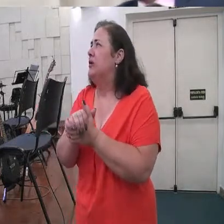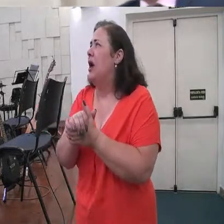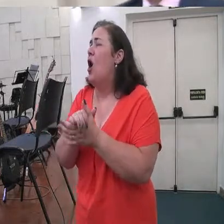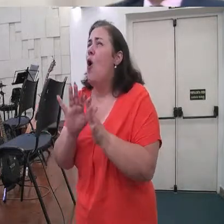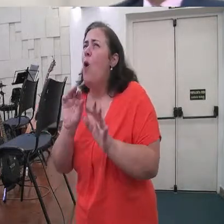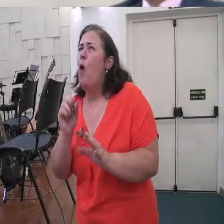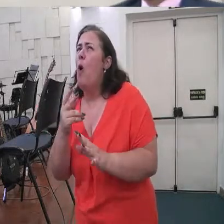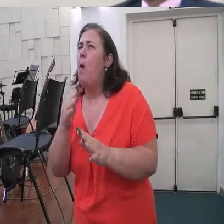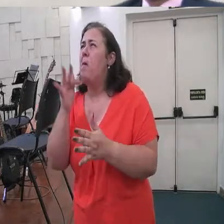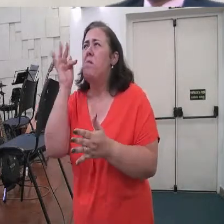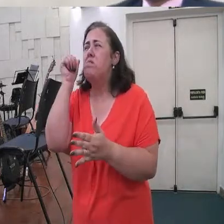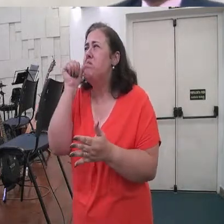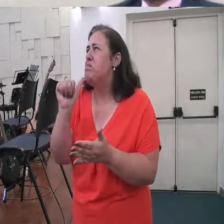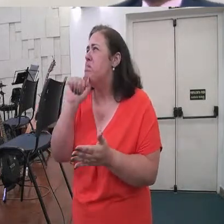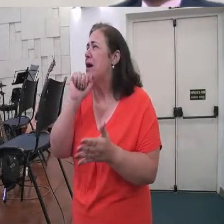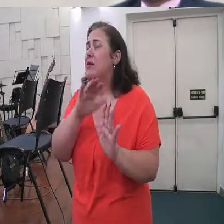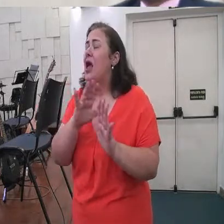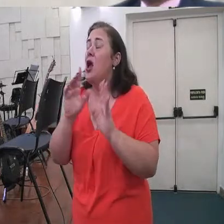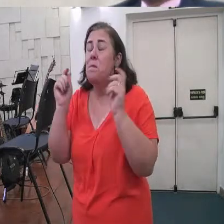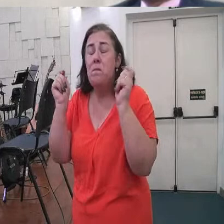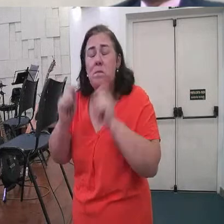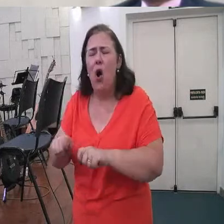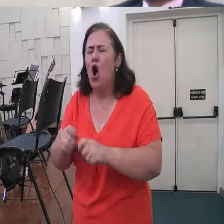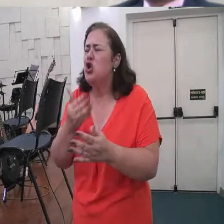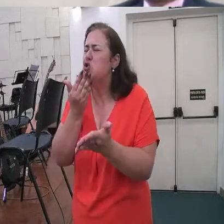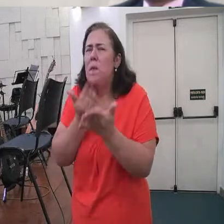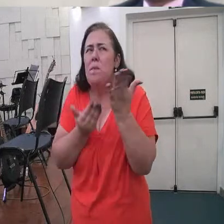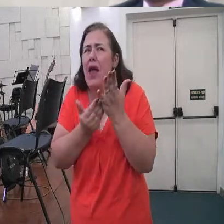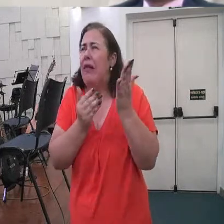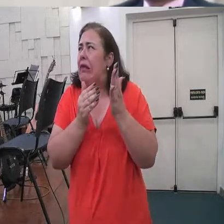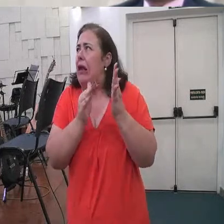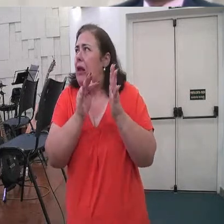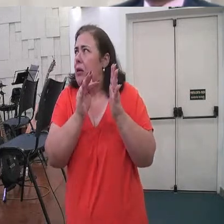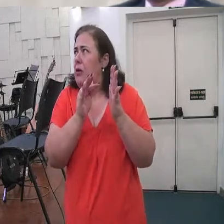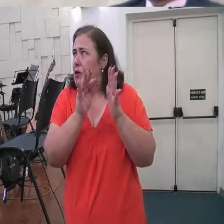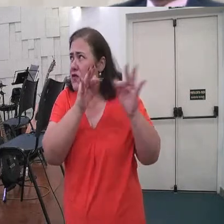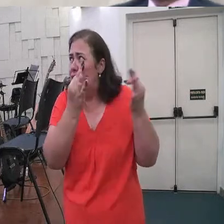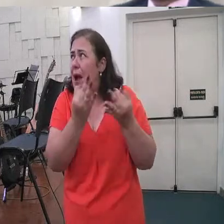mas eu quero que tu saibas, não te deixarei.